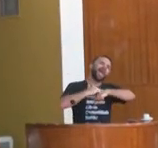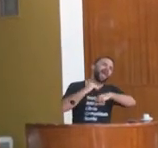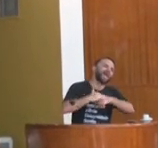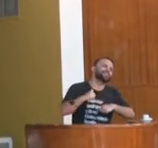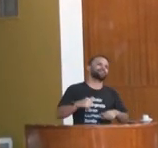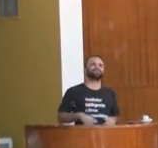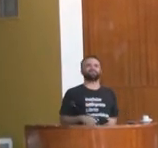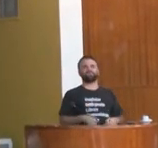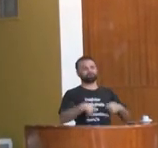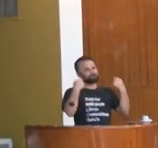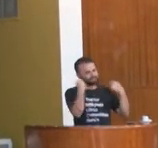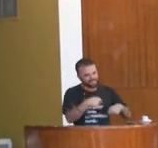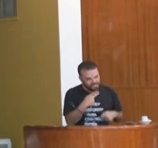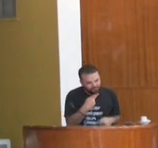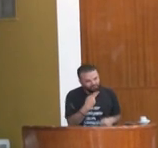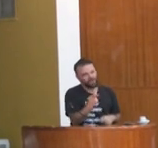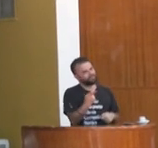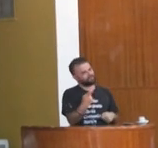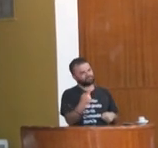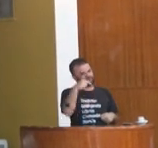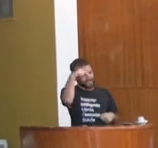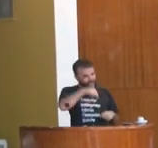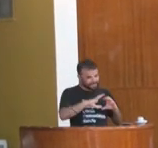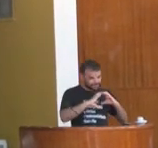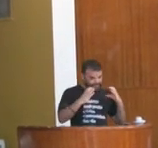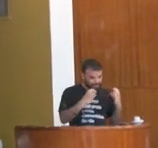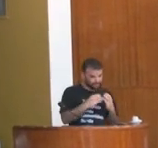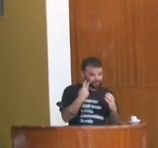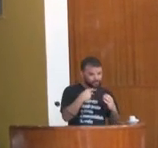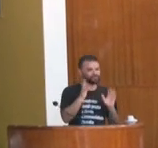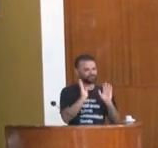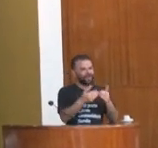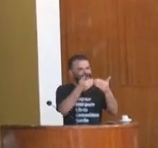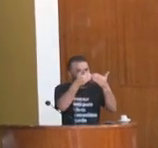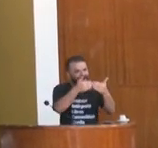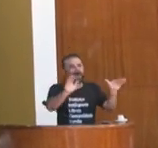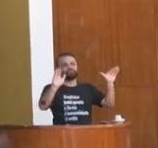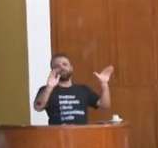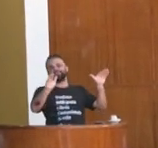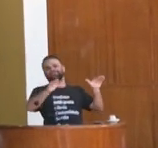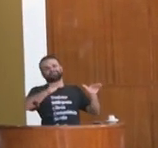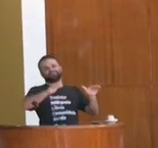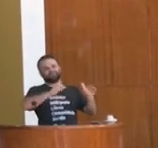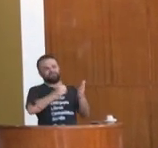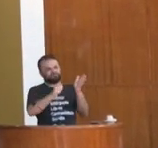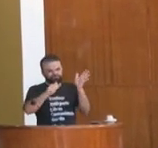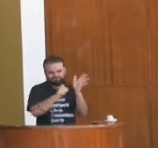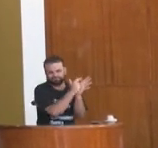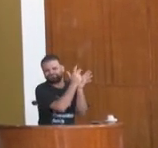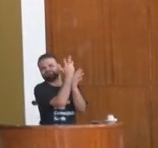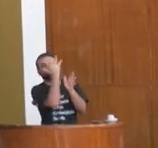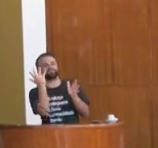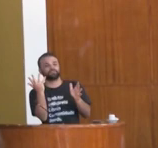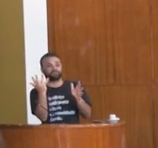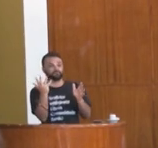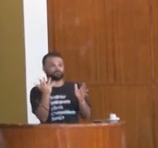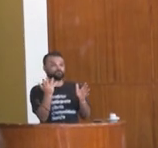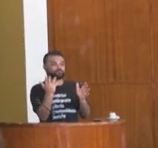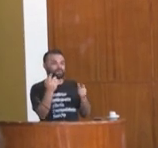registrar aqui o trabalho do deputado Munir. Aqui, essa casa mesmo, já abriu as portas diversas vezes para tratar